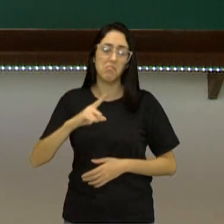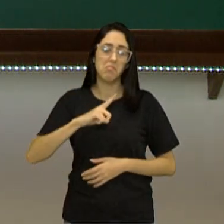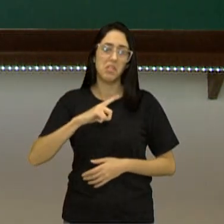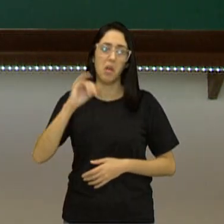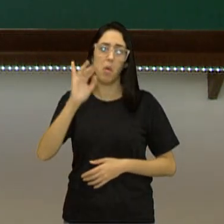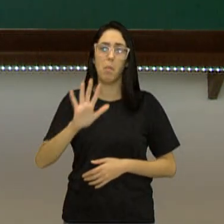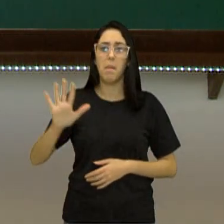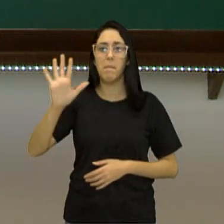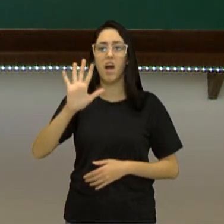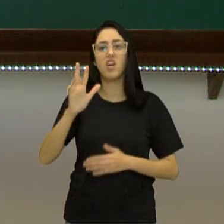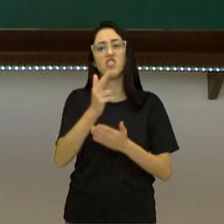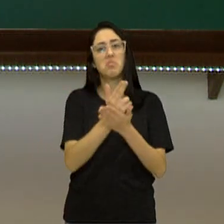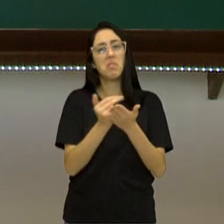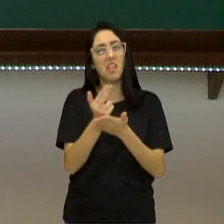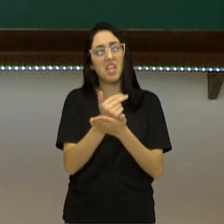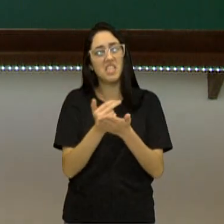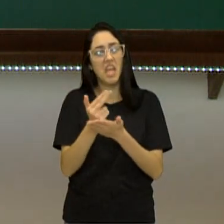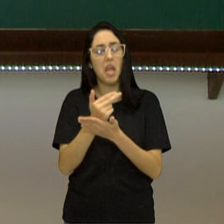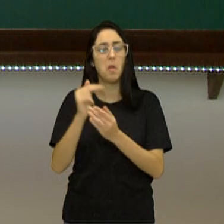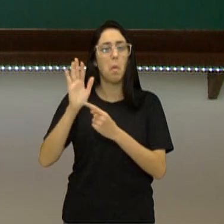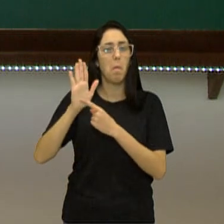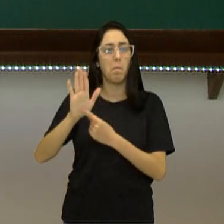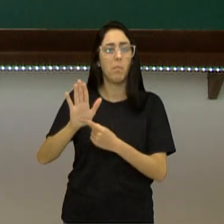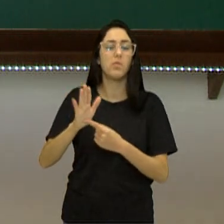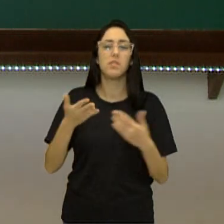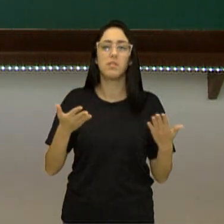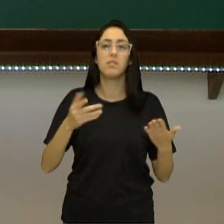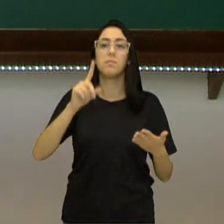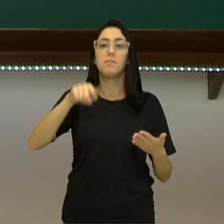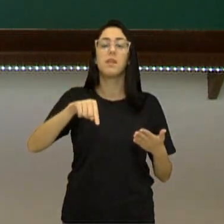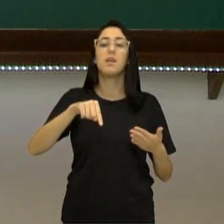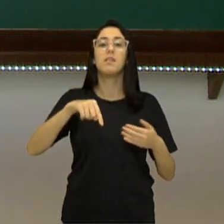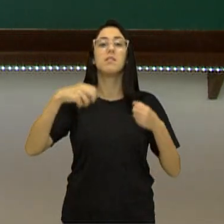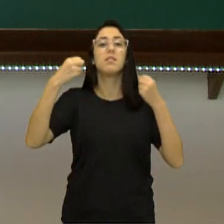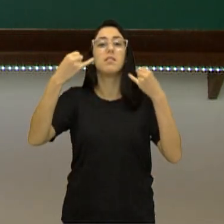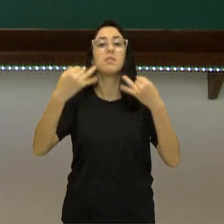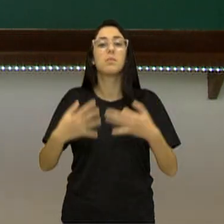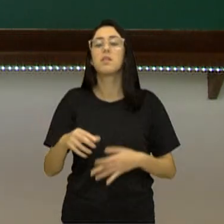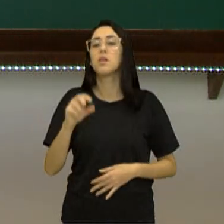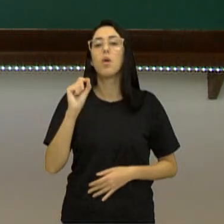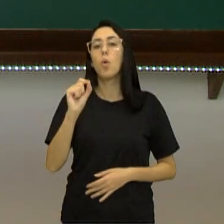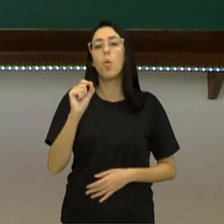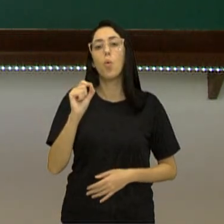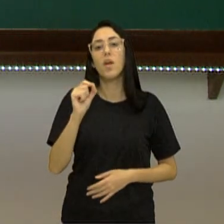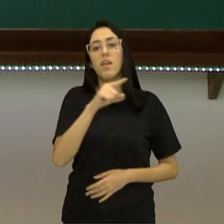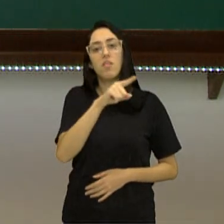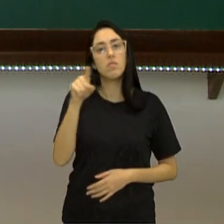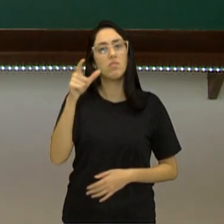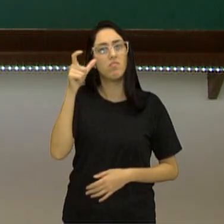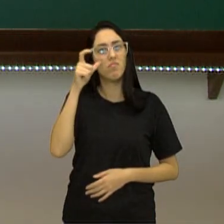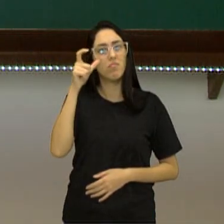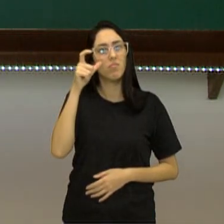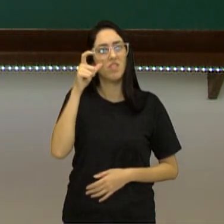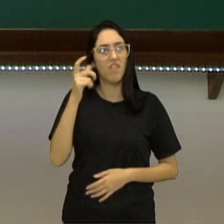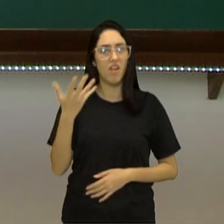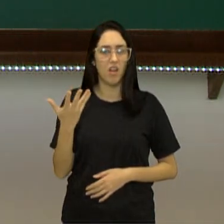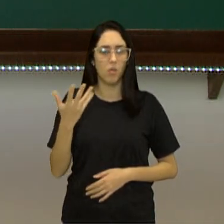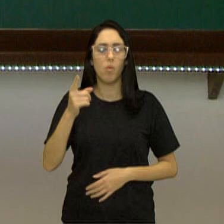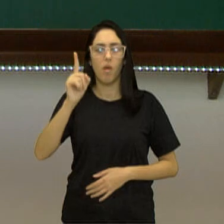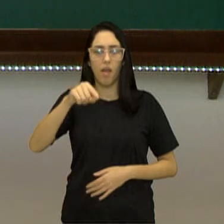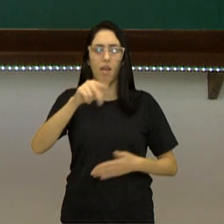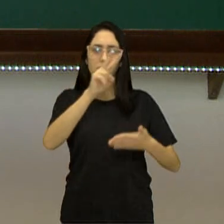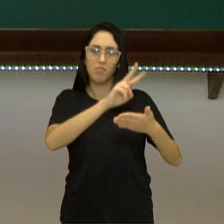imagem, um desenho, né? Para representar o que você está observando lá, o que você está